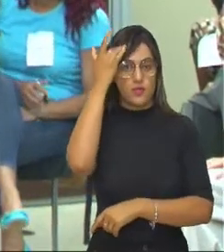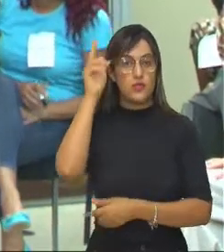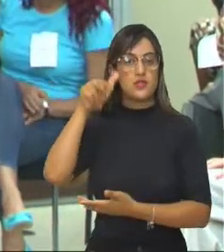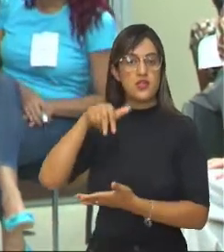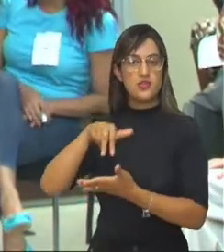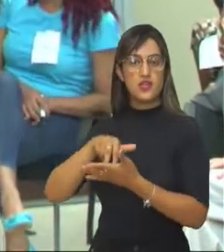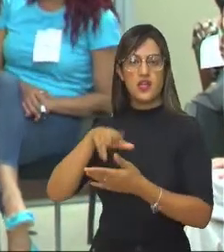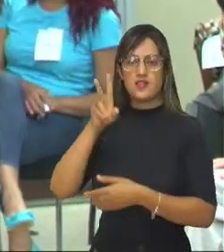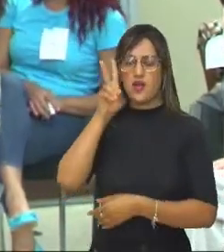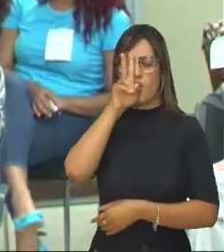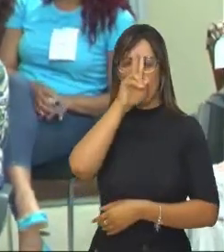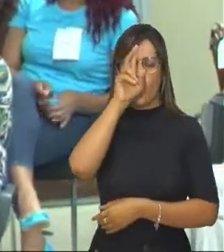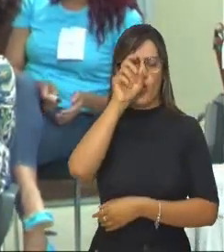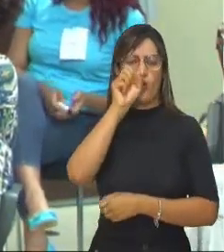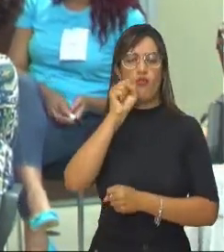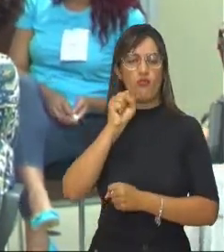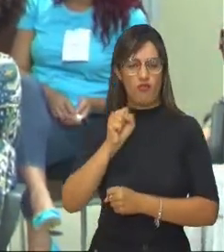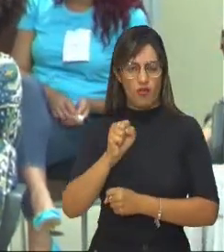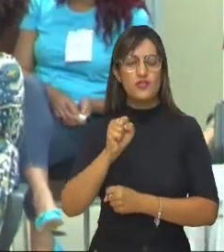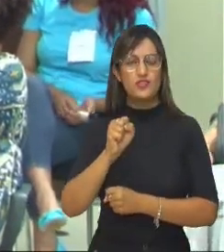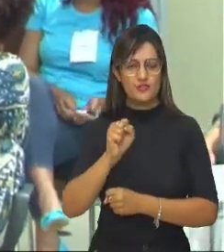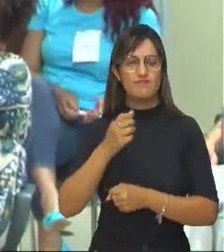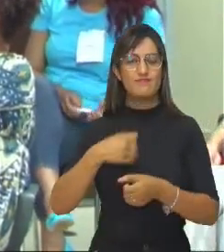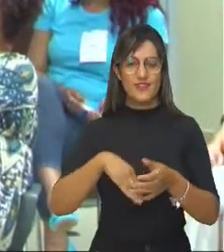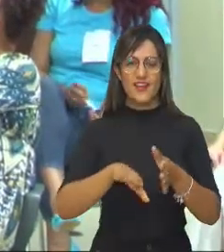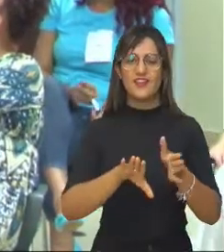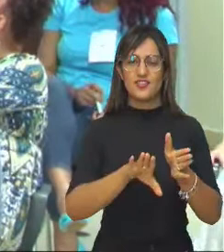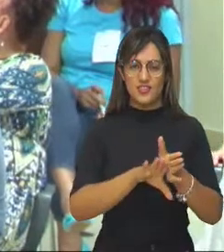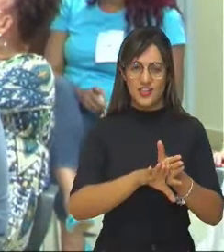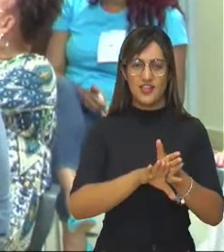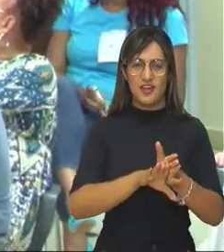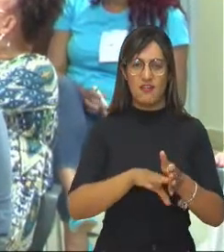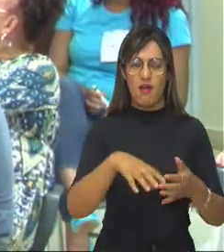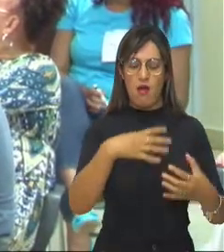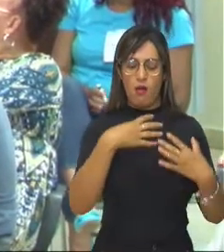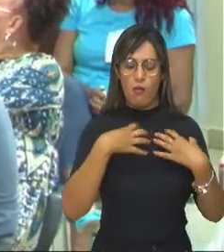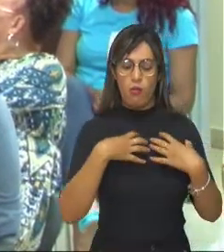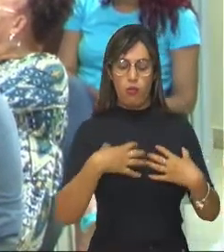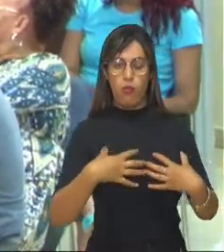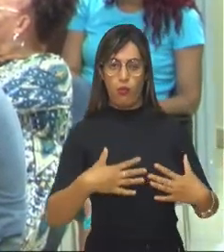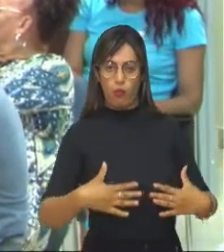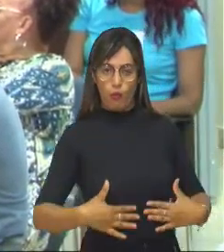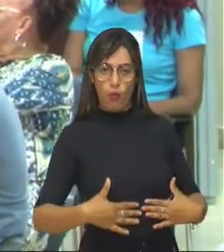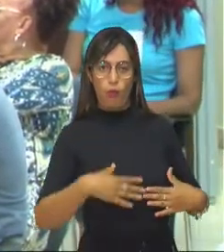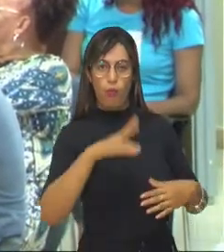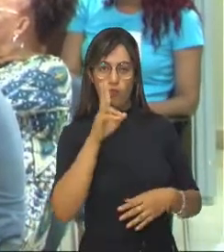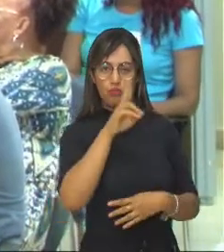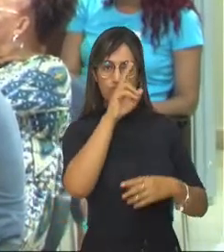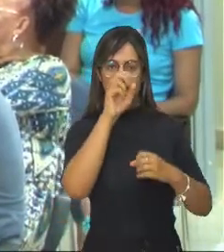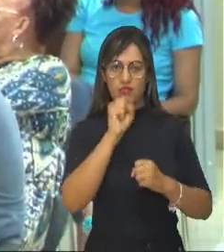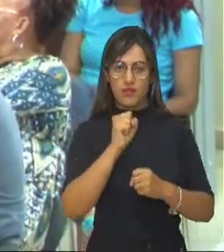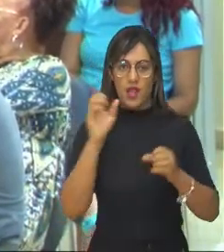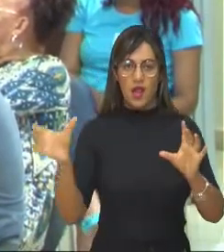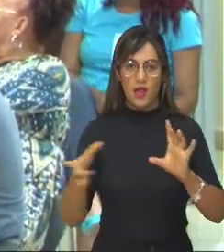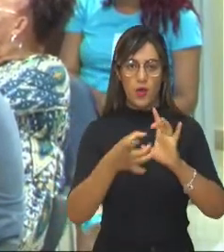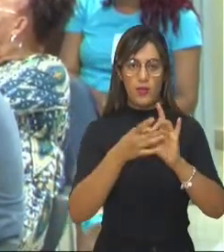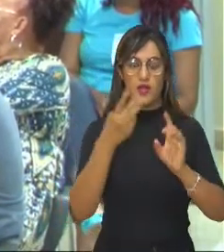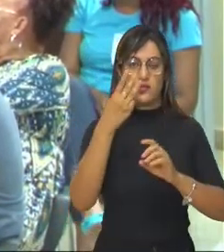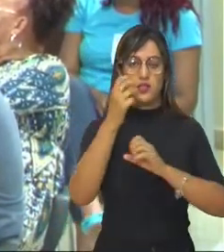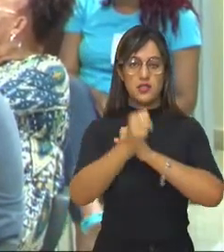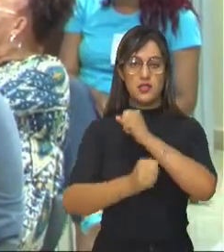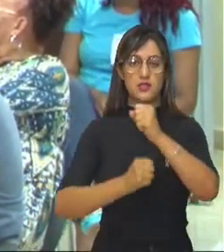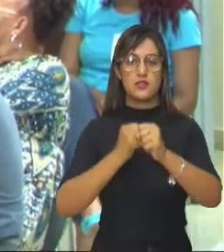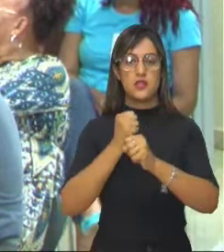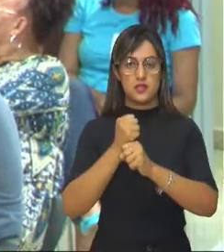mais potentes do que elas chegaram, para que elas tenham força e resistência de completar os 3 anos de gestão. E